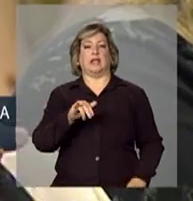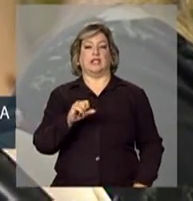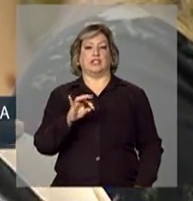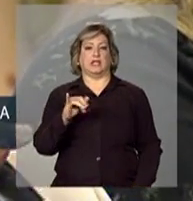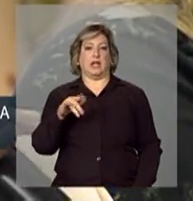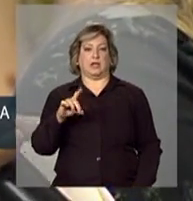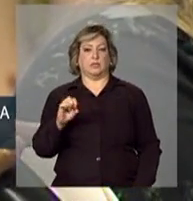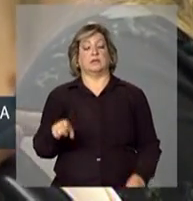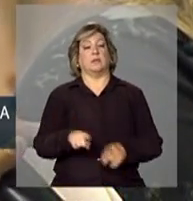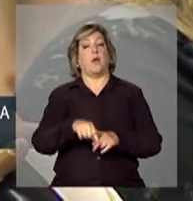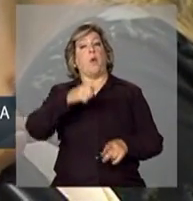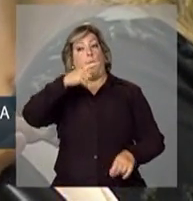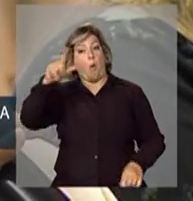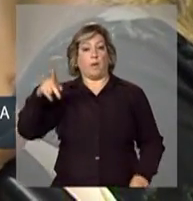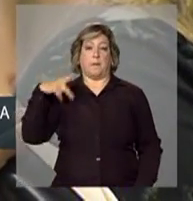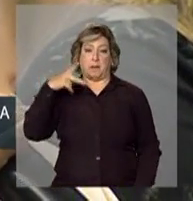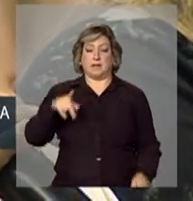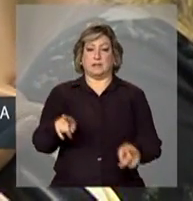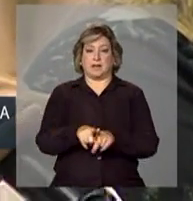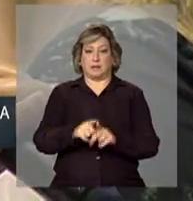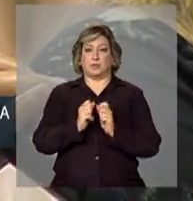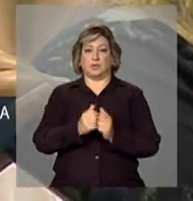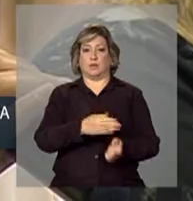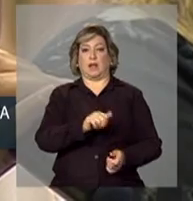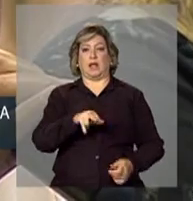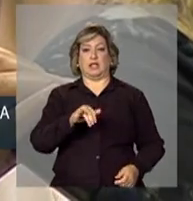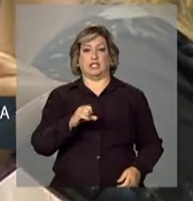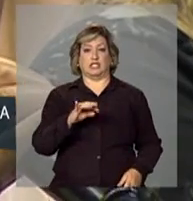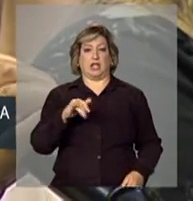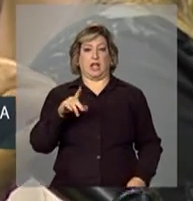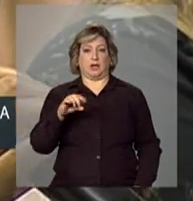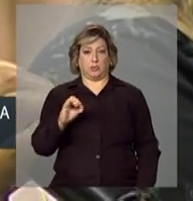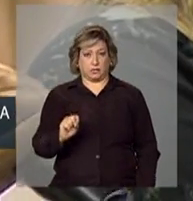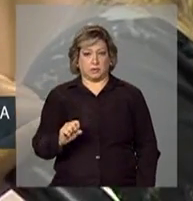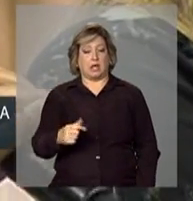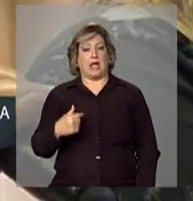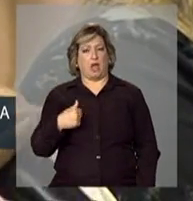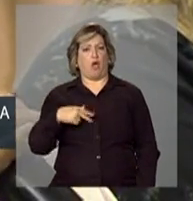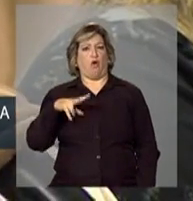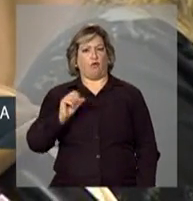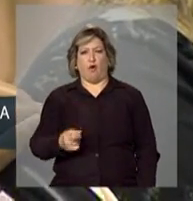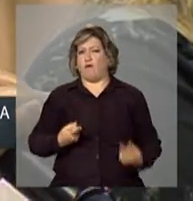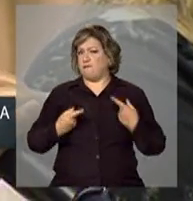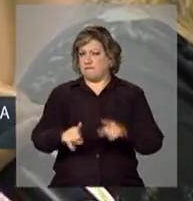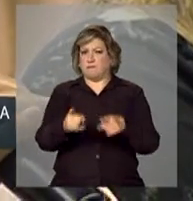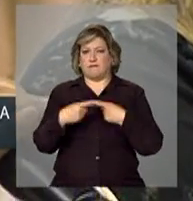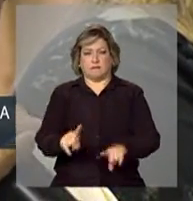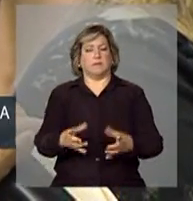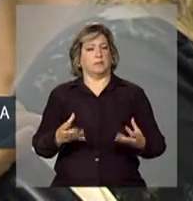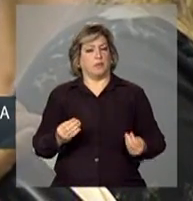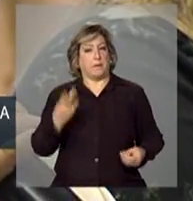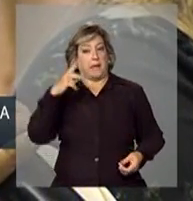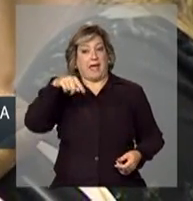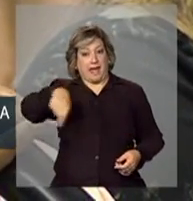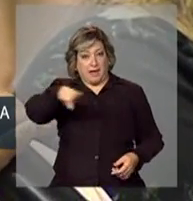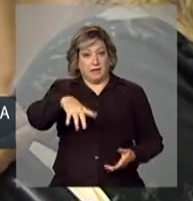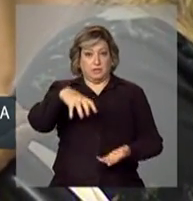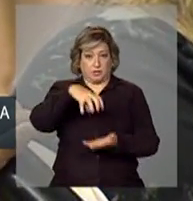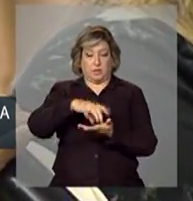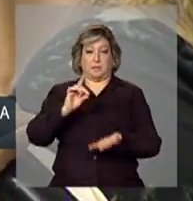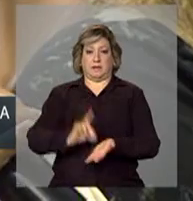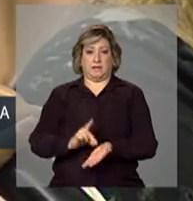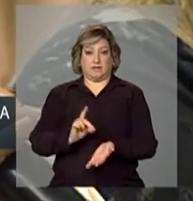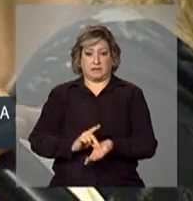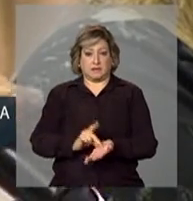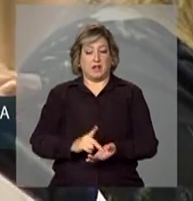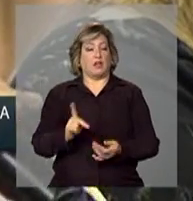tem outros parlamentares junto com anistiados, e eu vou cutucar muito para essa comissão da